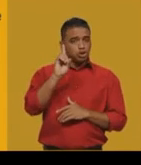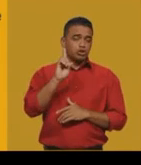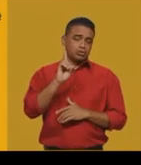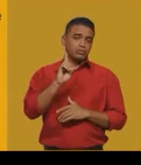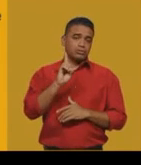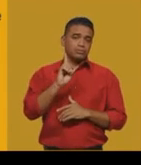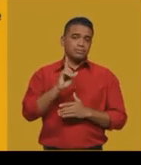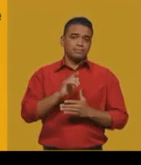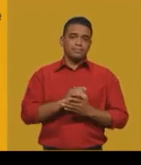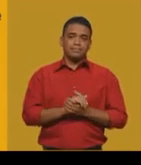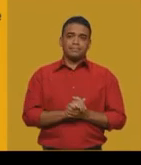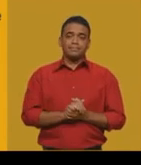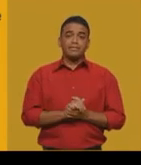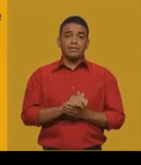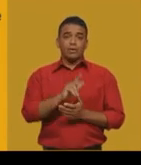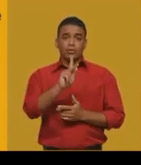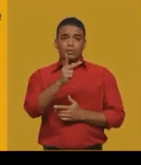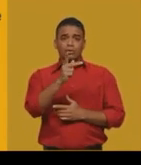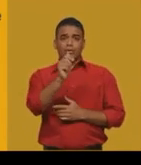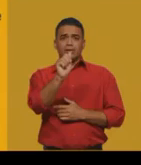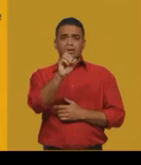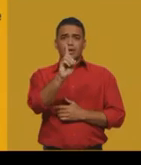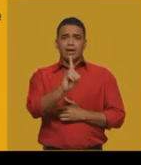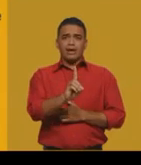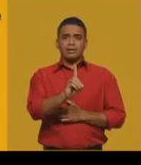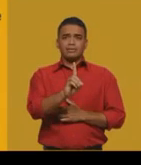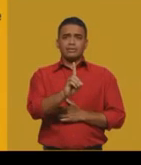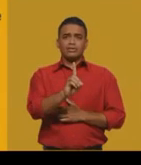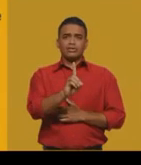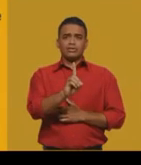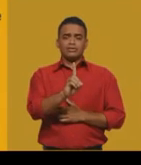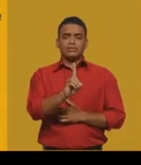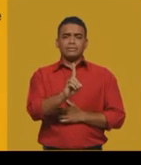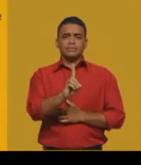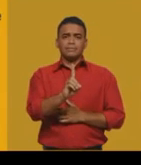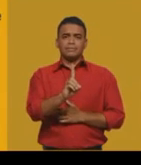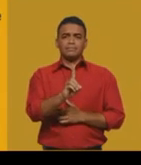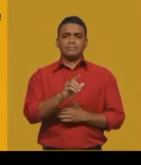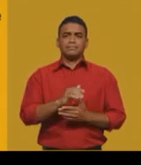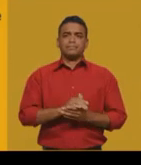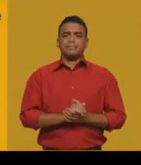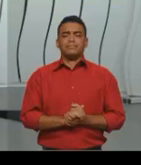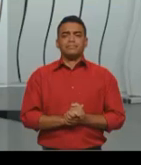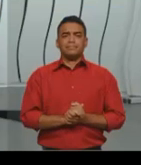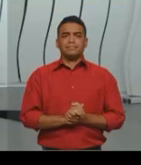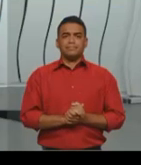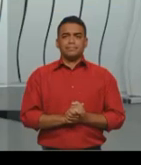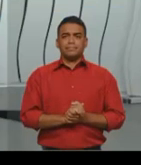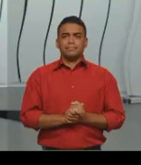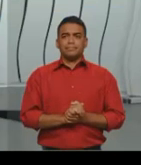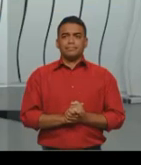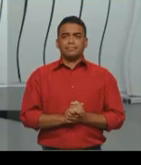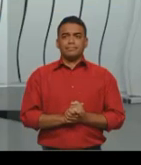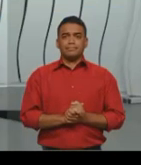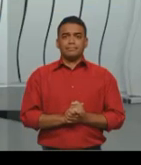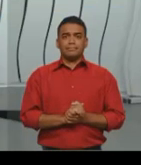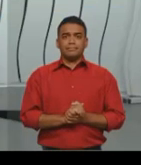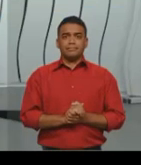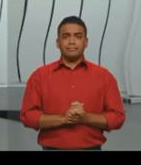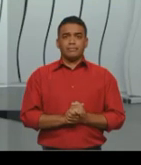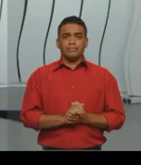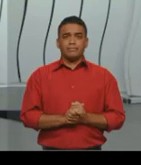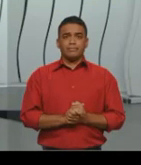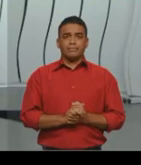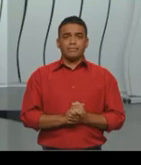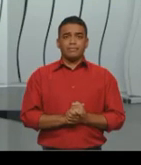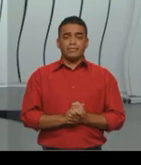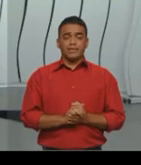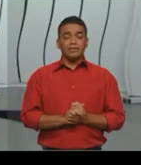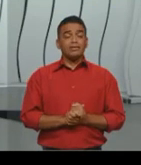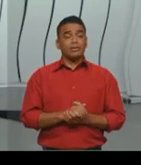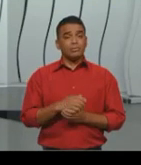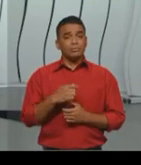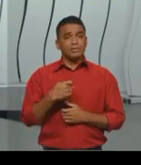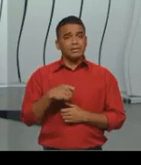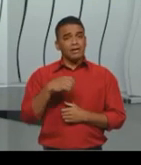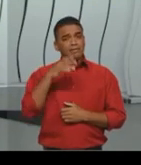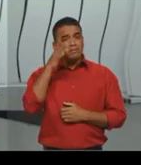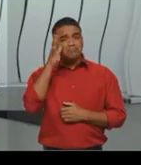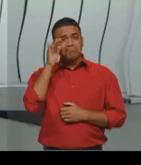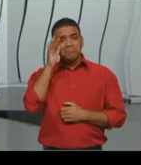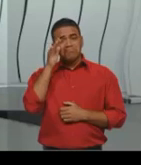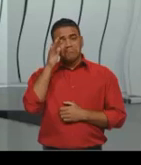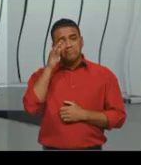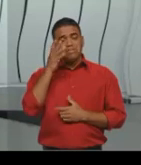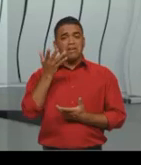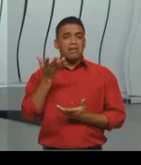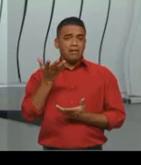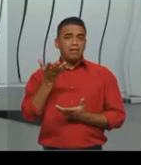de have. She had to attend English classes. Ela tinha que assistir. Atender